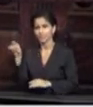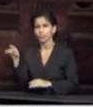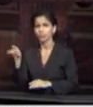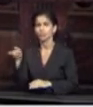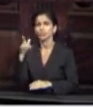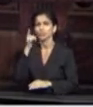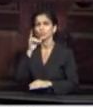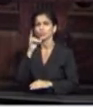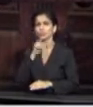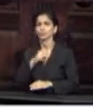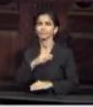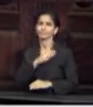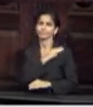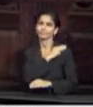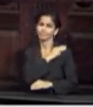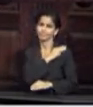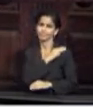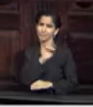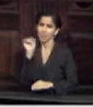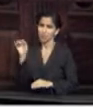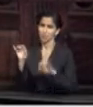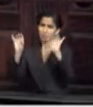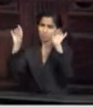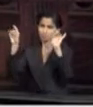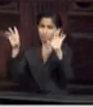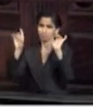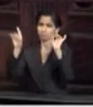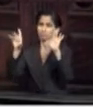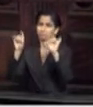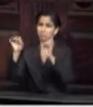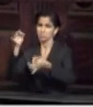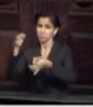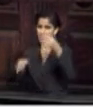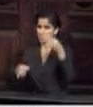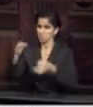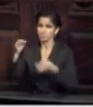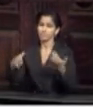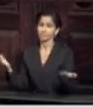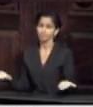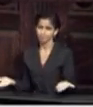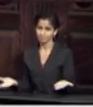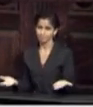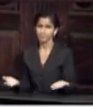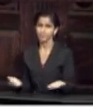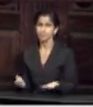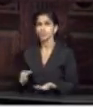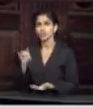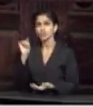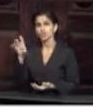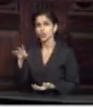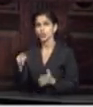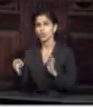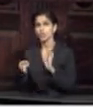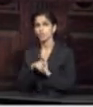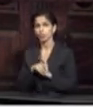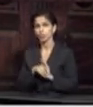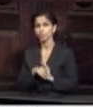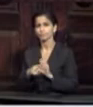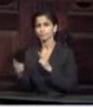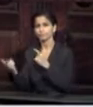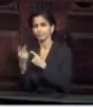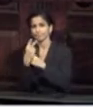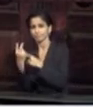ele esteja com foro privilegiado, porque essa é a única questão que Michel Temer quer, proteger